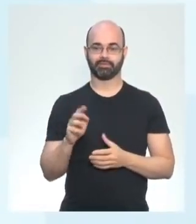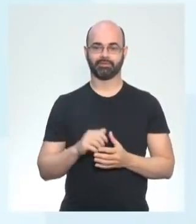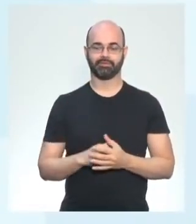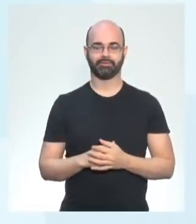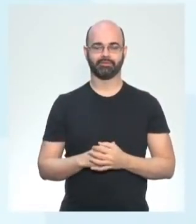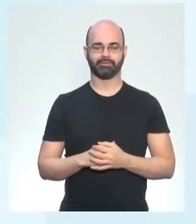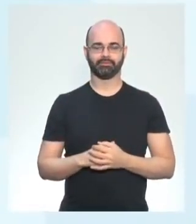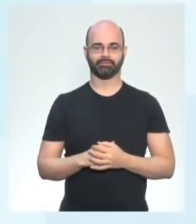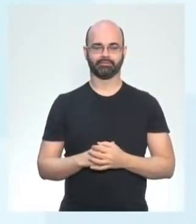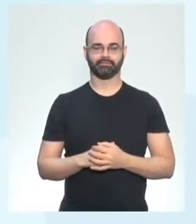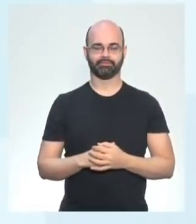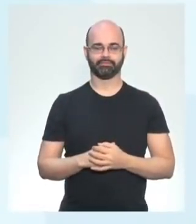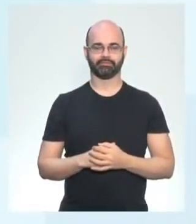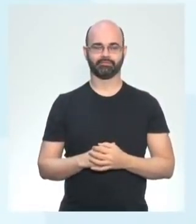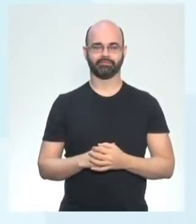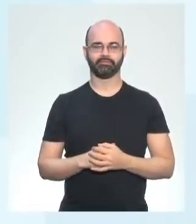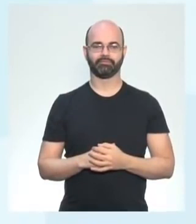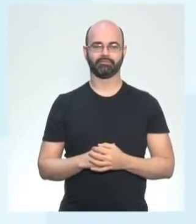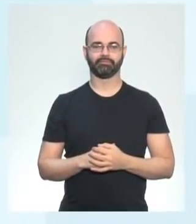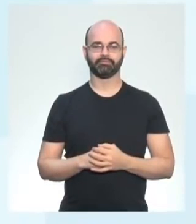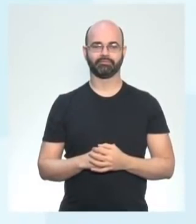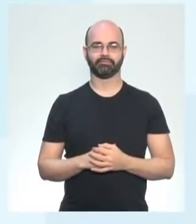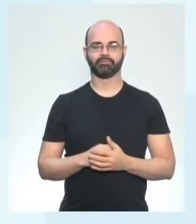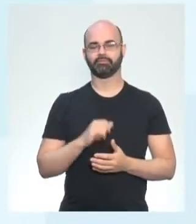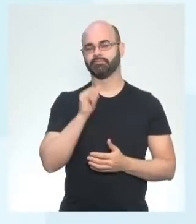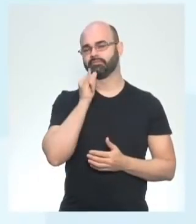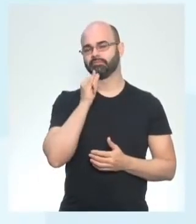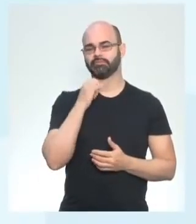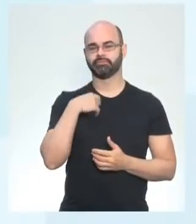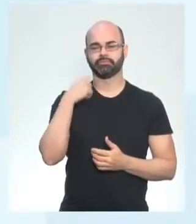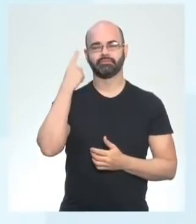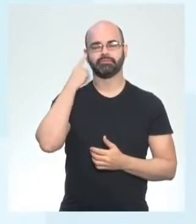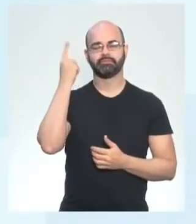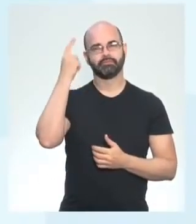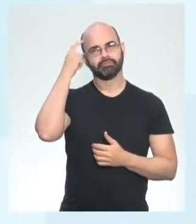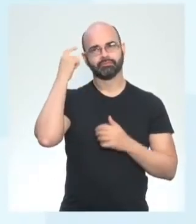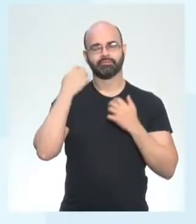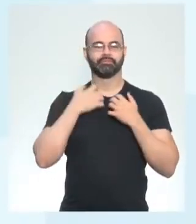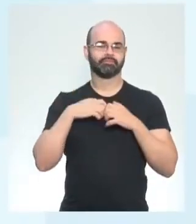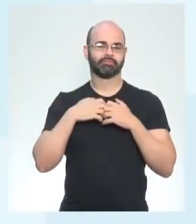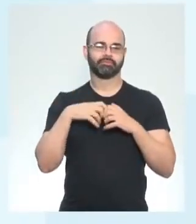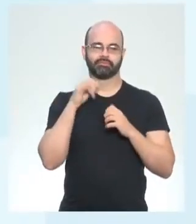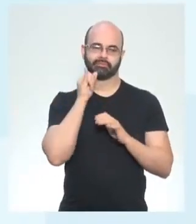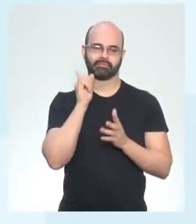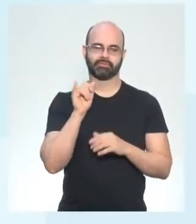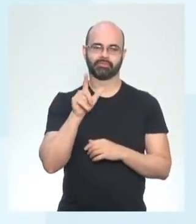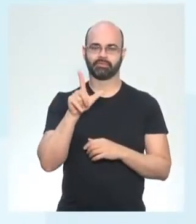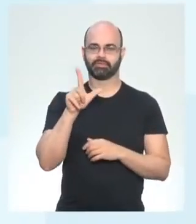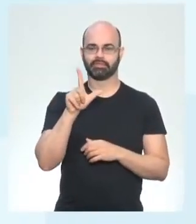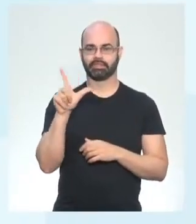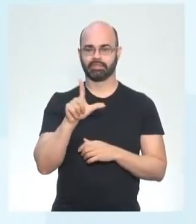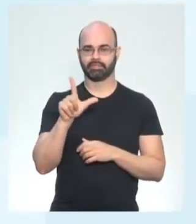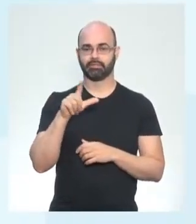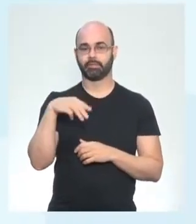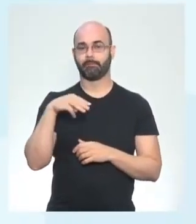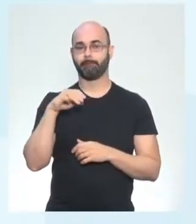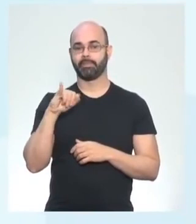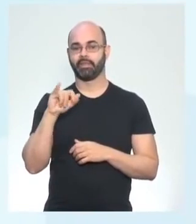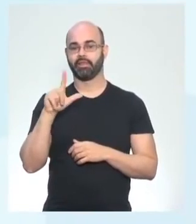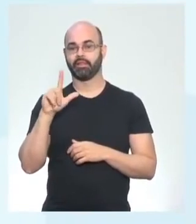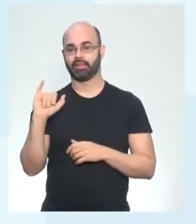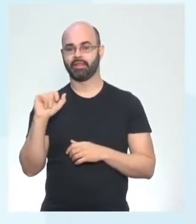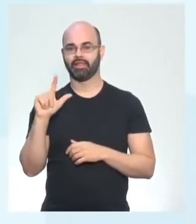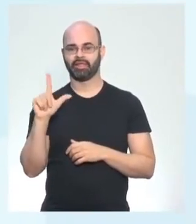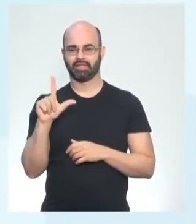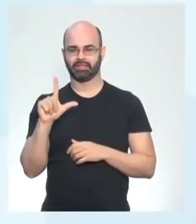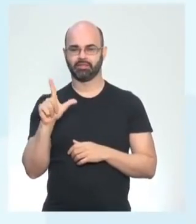meu pensamento aí, como se eu fizesse esse pensamento mental, Tony. Legal. Então, eu tenho litros, mililitros e o copo.